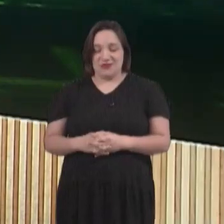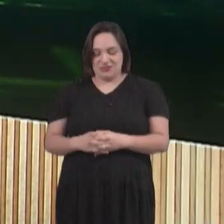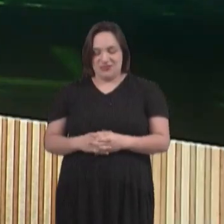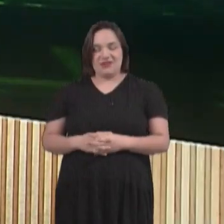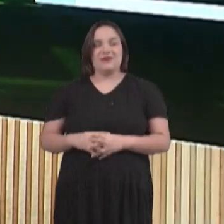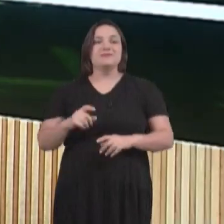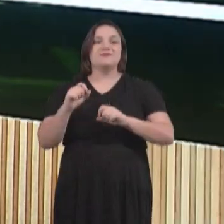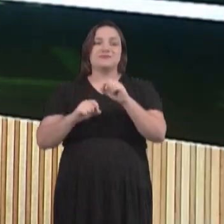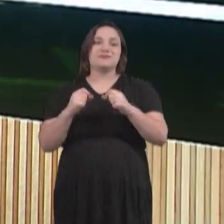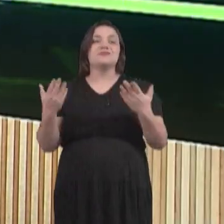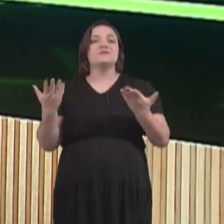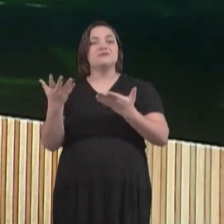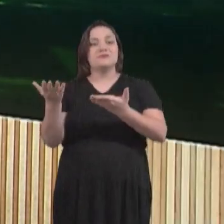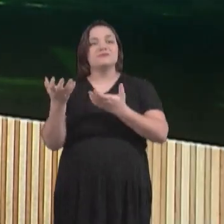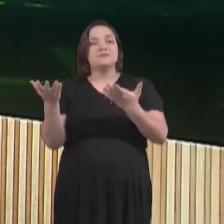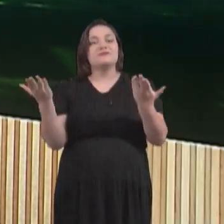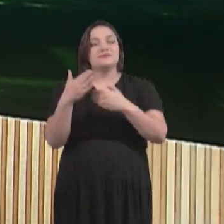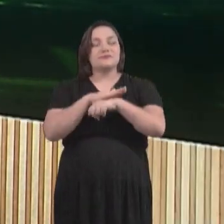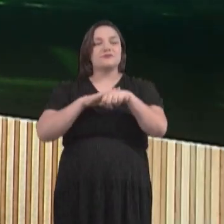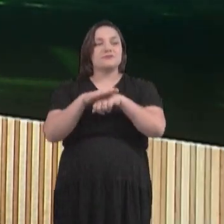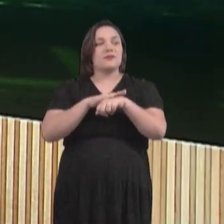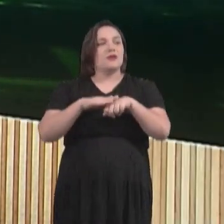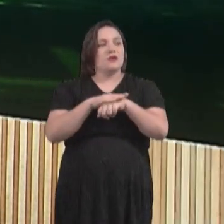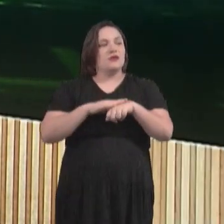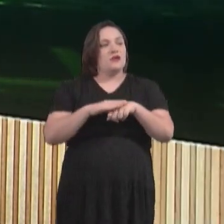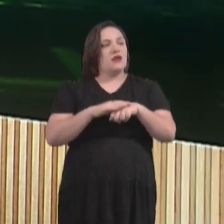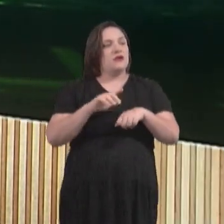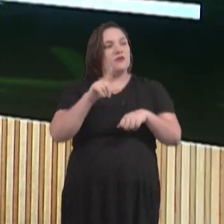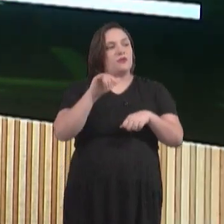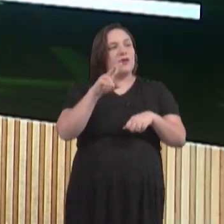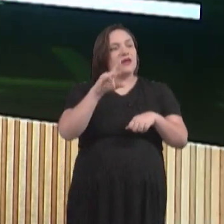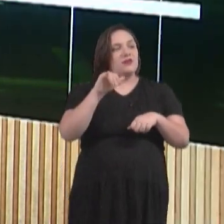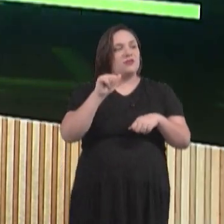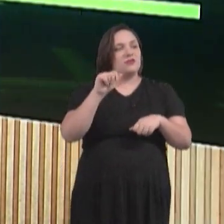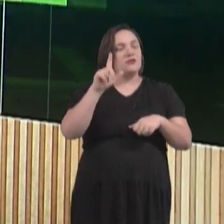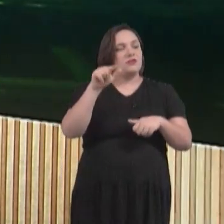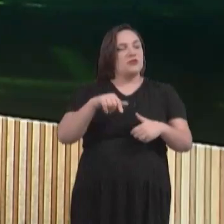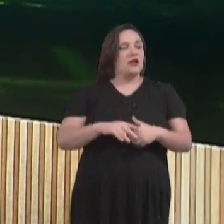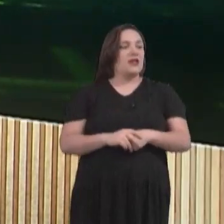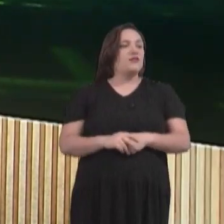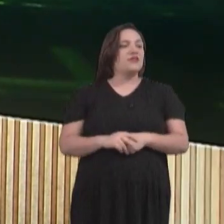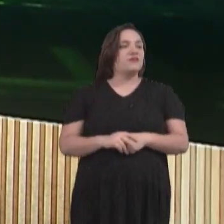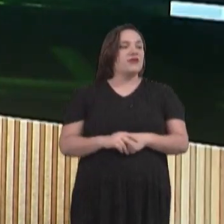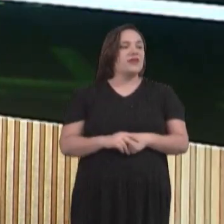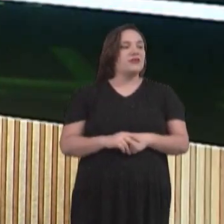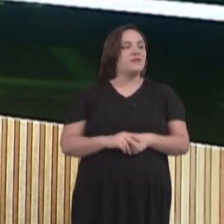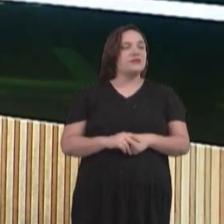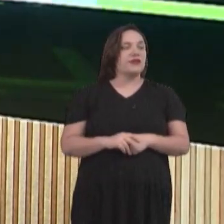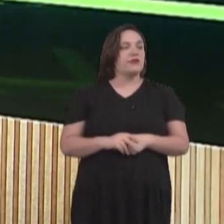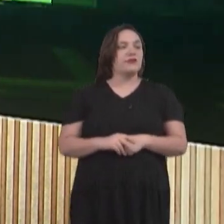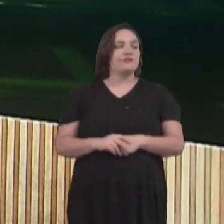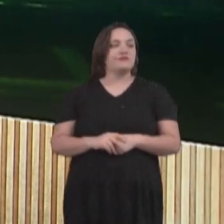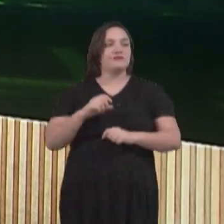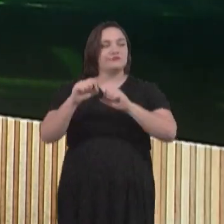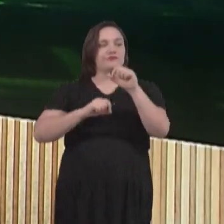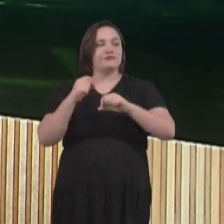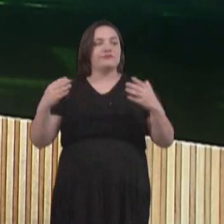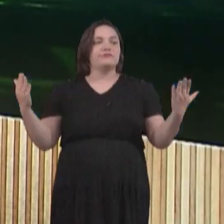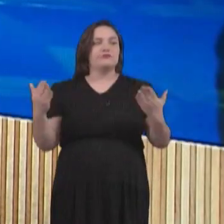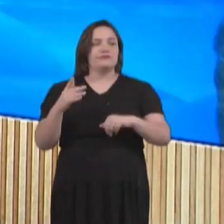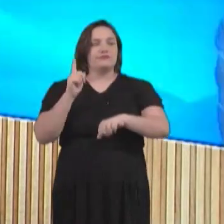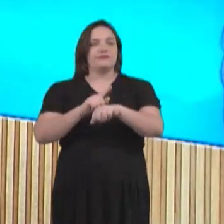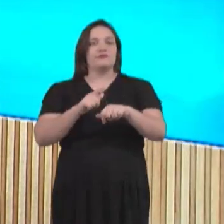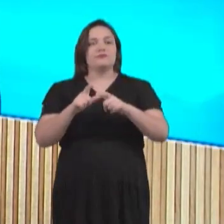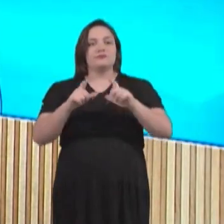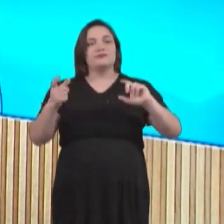Lívia Machado, que está por lá, e vai repercutir com o deputado Paulo Duarte a fala dele hoje na tribuna durante o grande